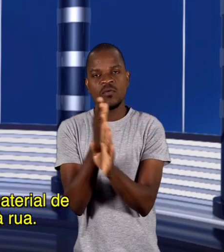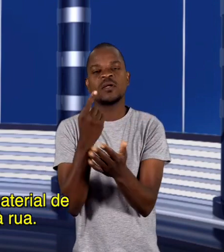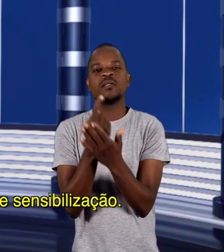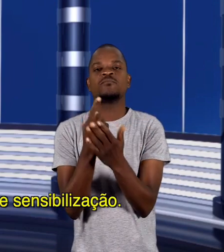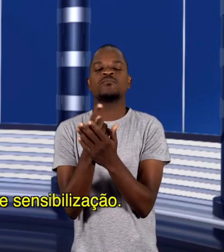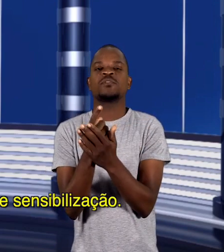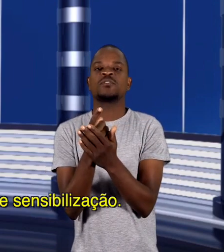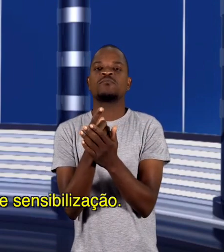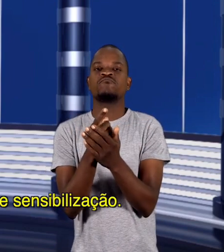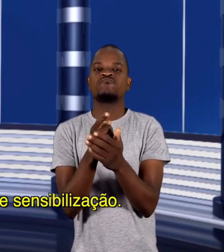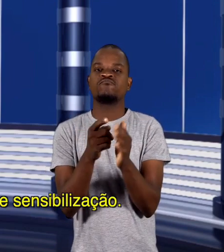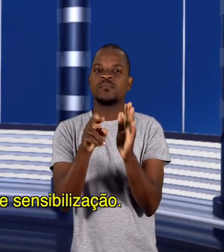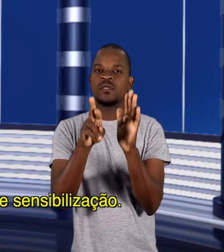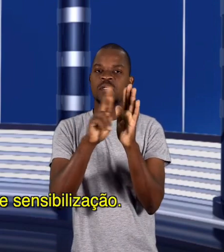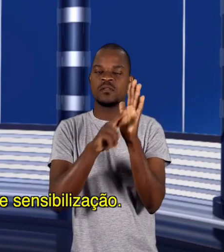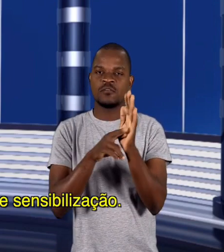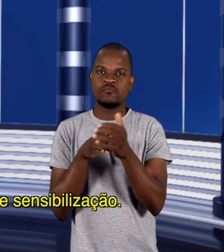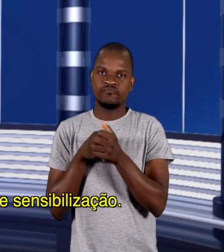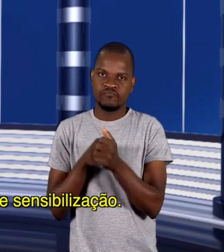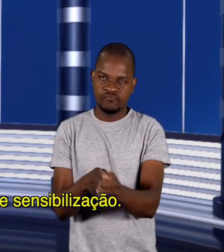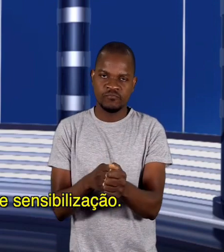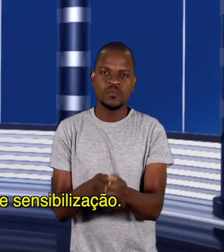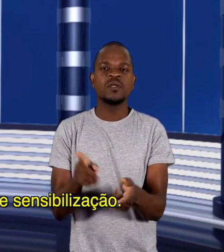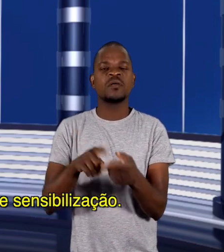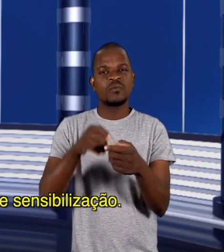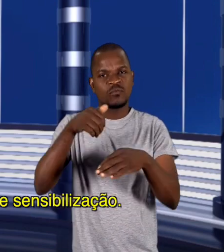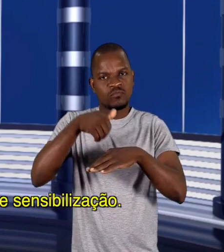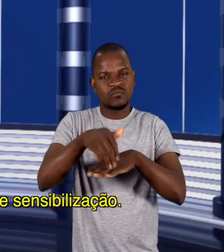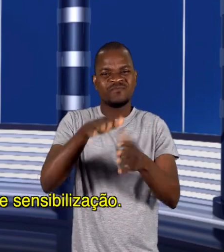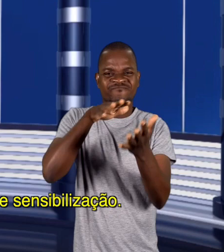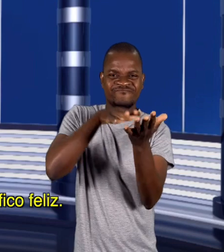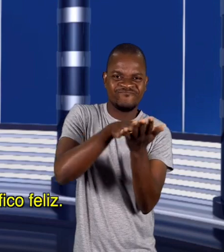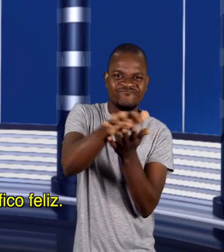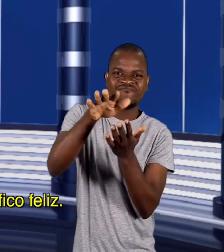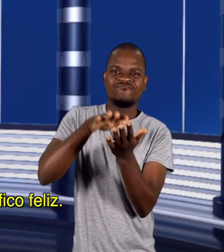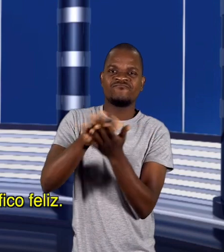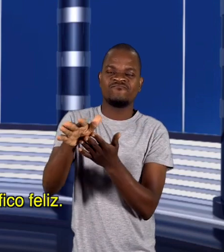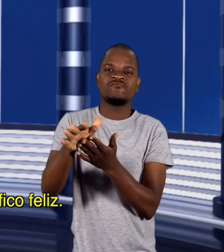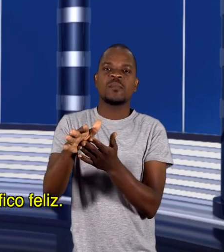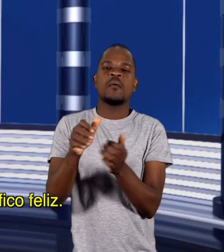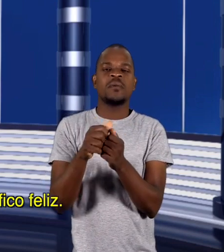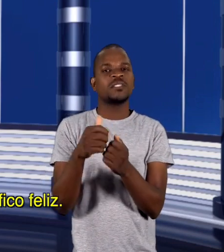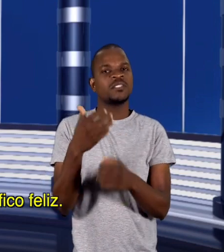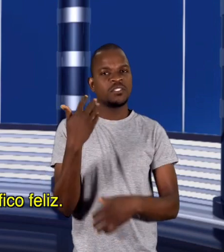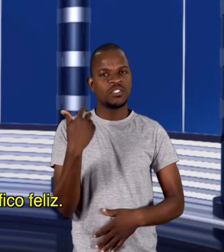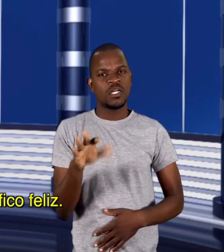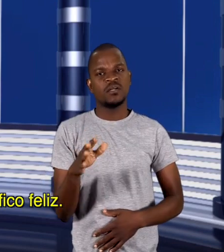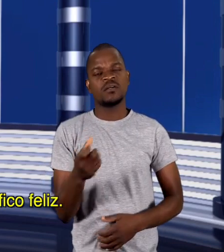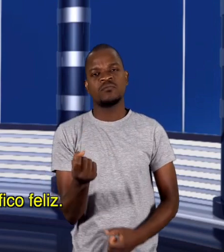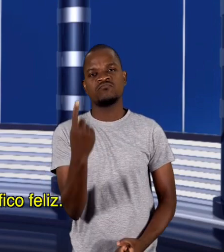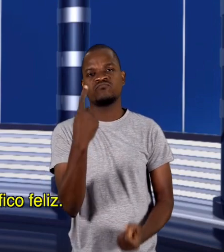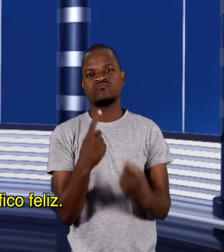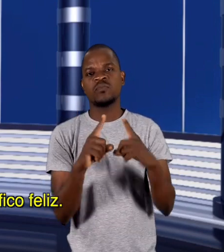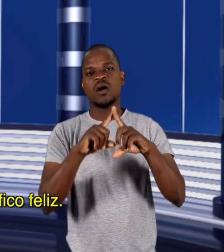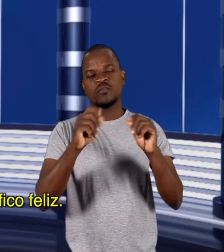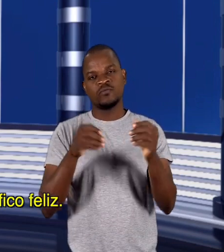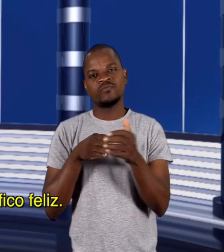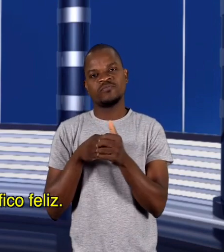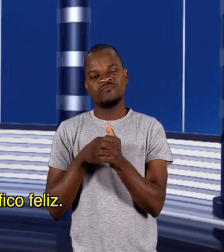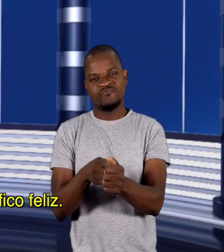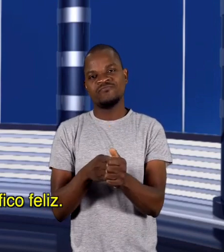rua intensificar-se as campanhas de sensibilização e tudo mais mas creio que o resto já está a ser cumprido